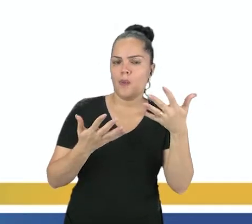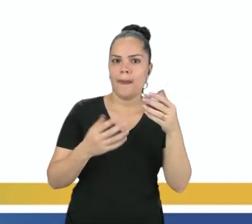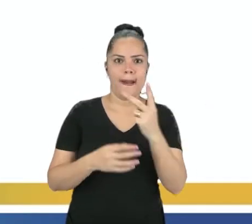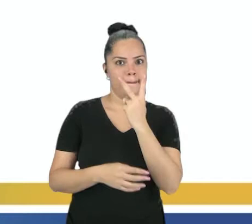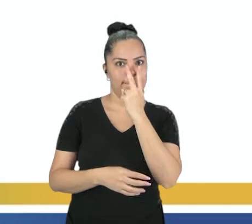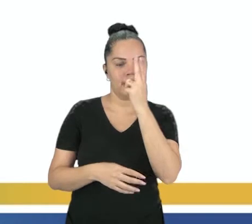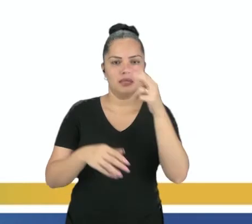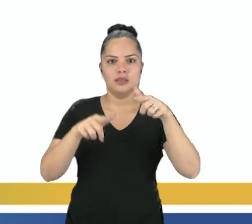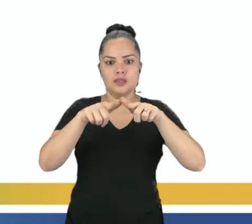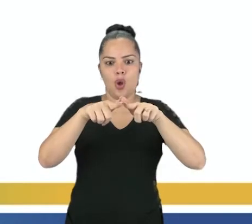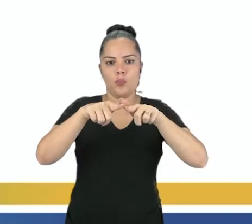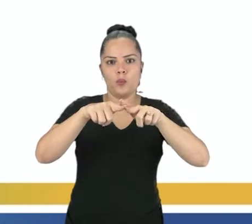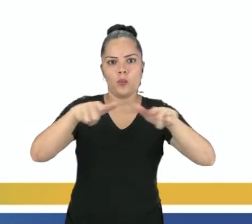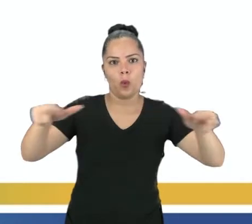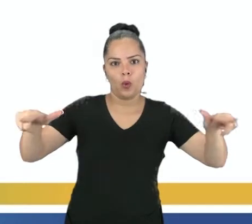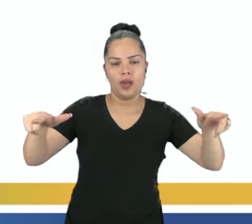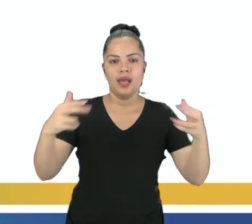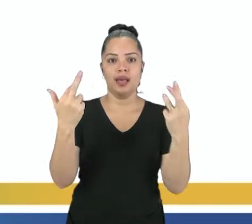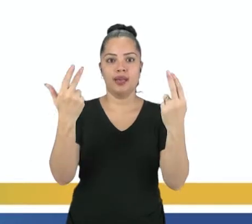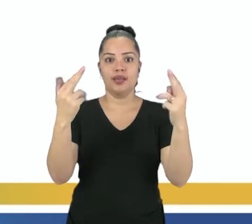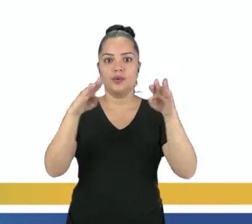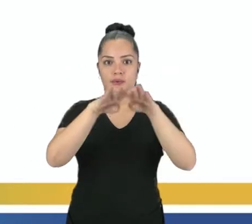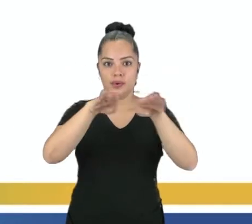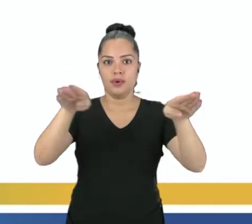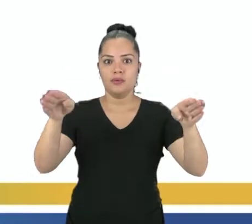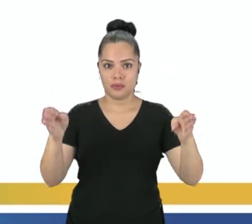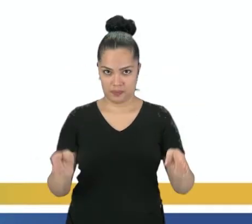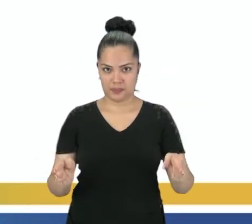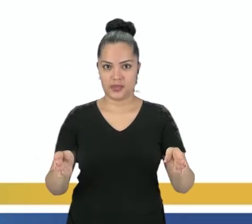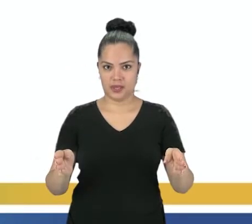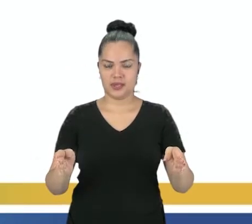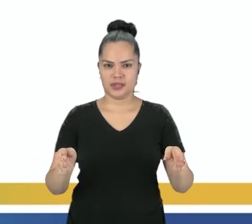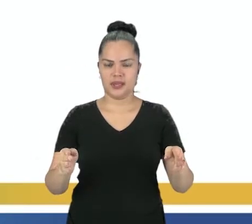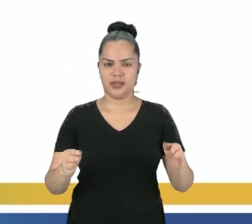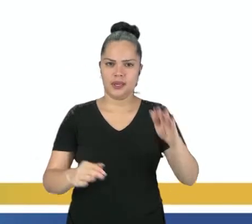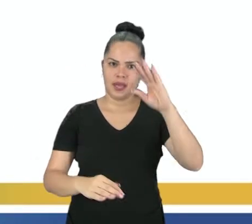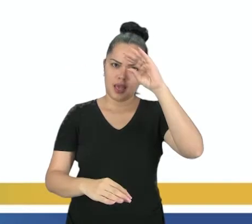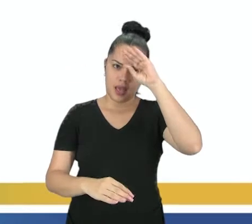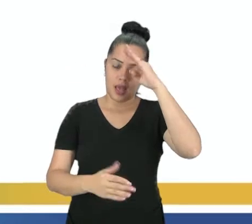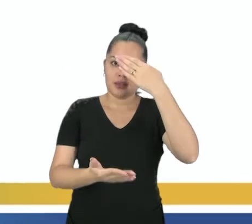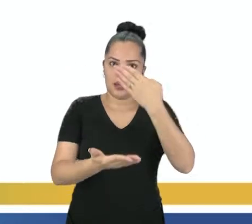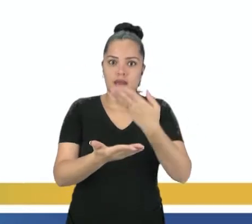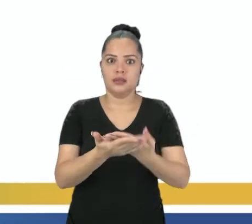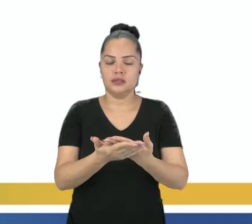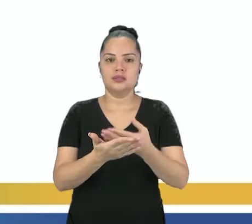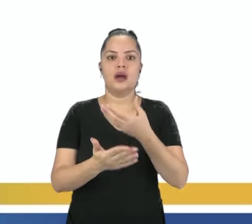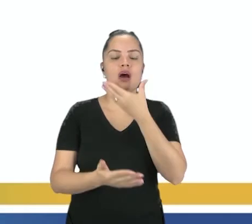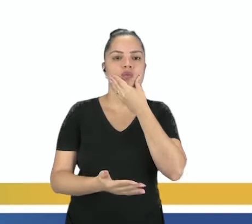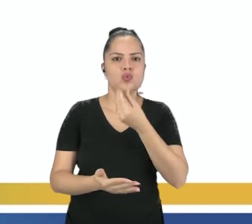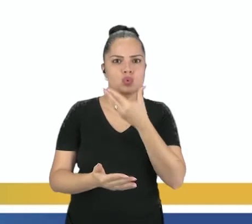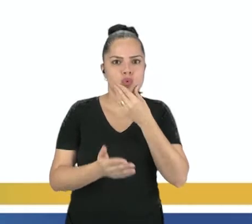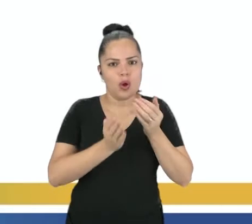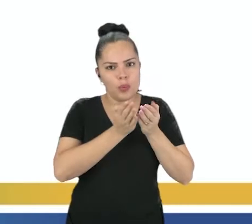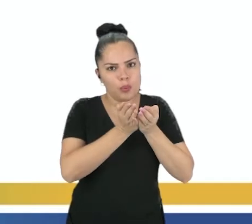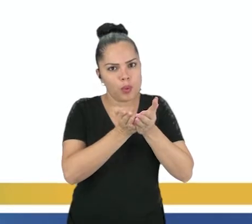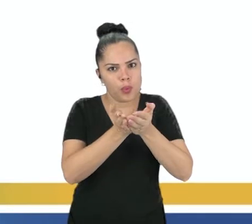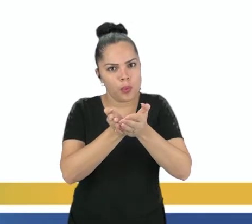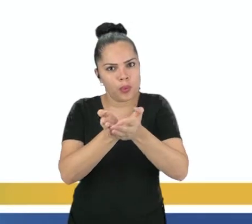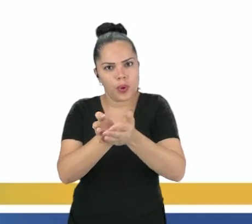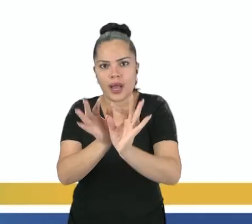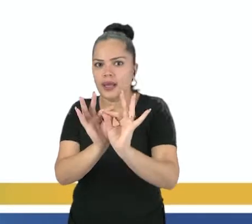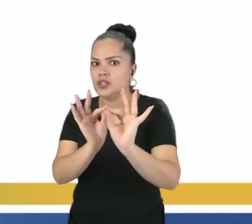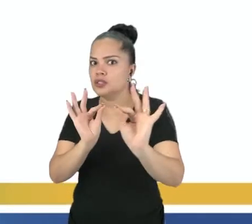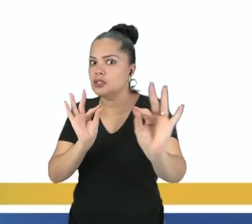plano, com um tampo de uma mesa. Devido a essa crença, os homens não navegavam para muito distante da